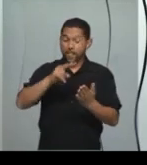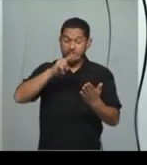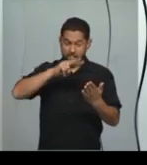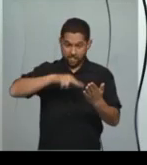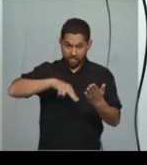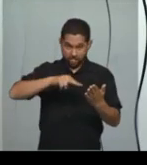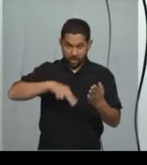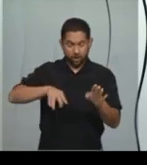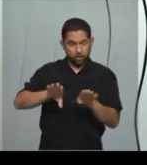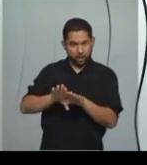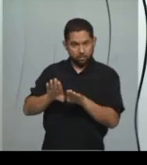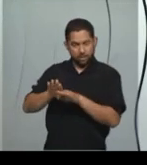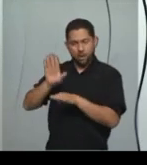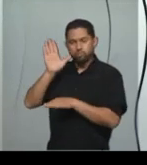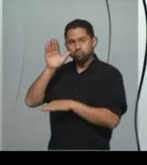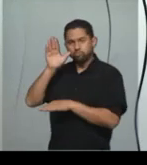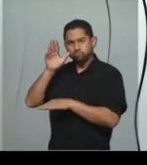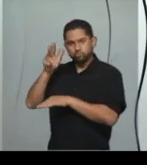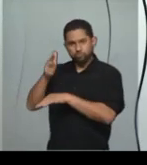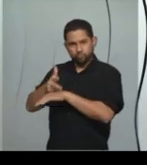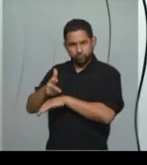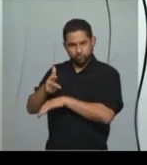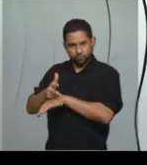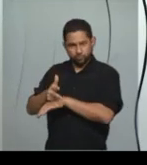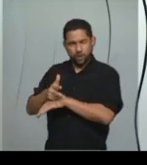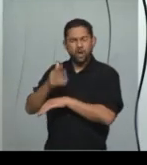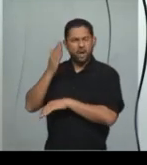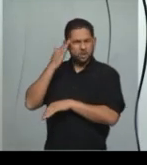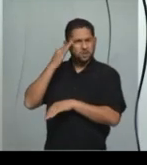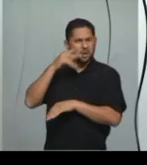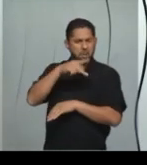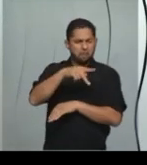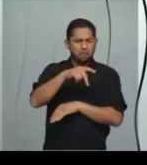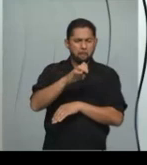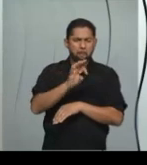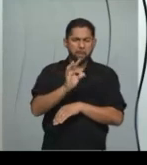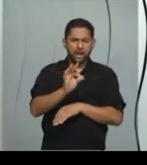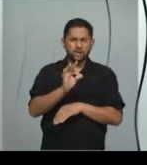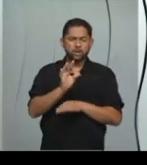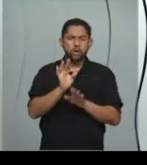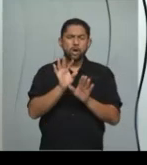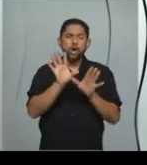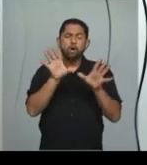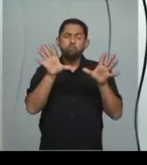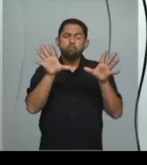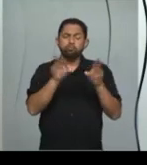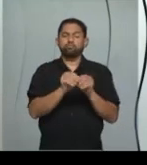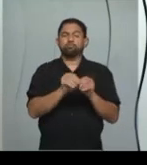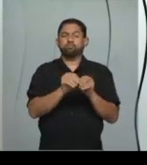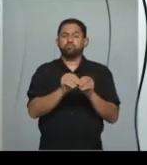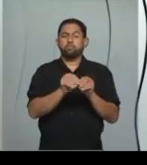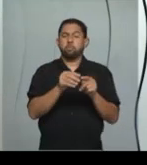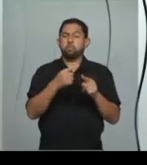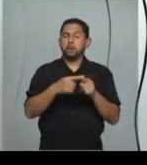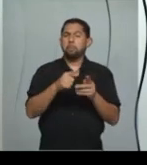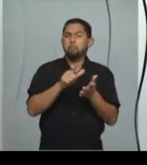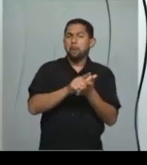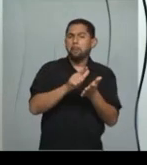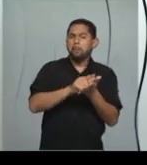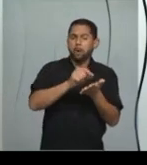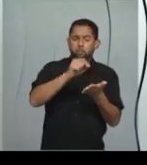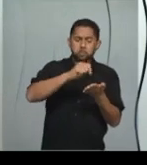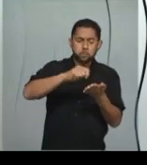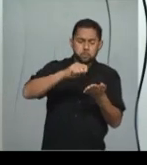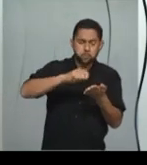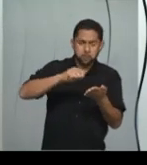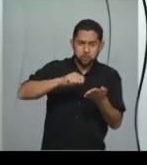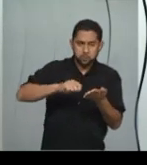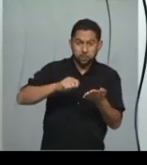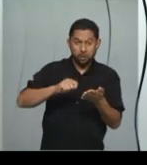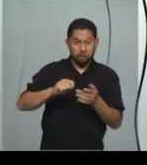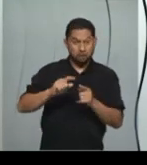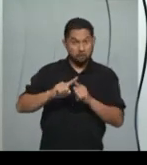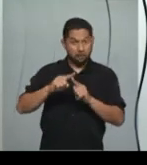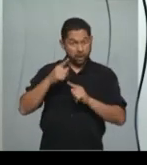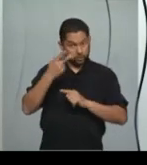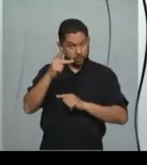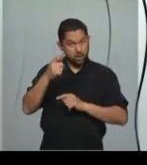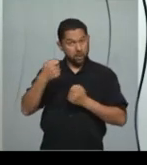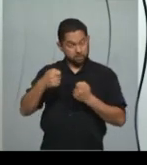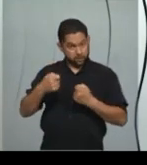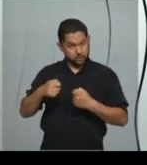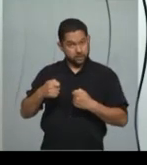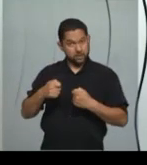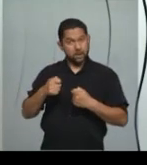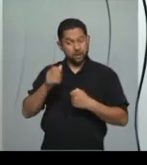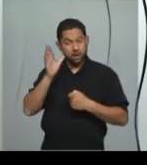vídeos. Sabemos que o PET é limitado no sentido de ser algo escrito, mas nada impede de você fazer anotações quando assiste